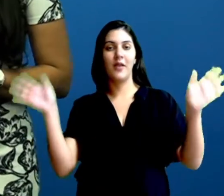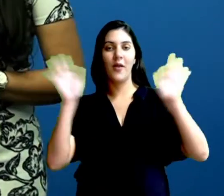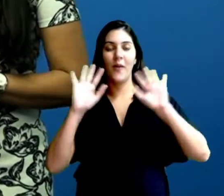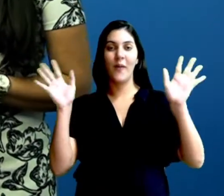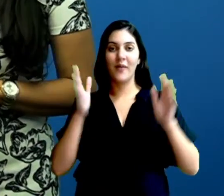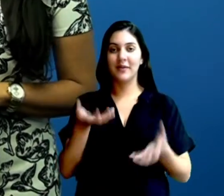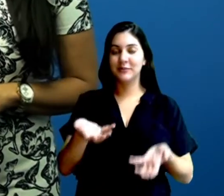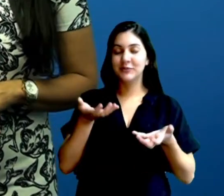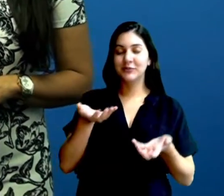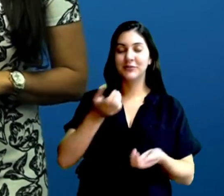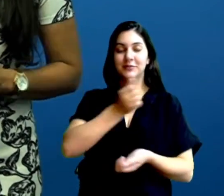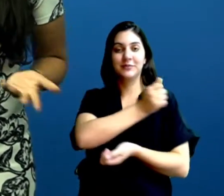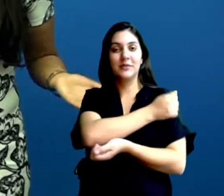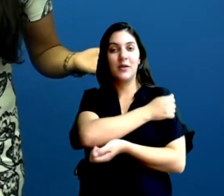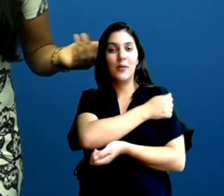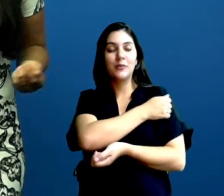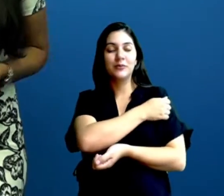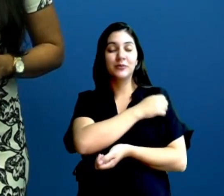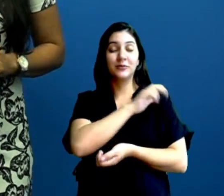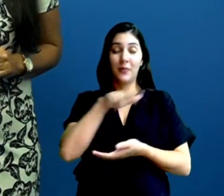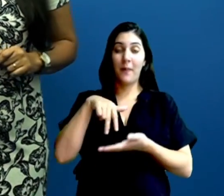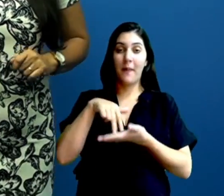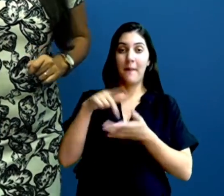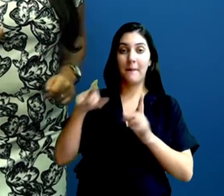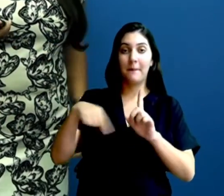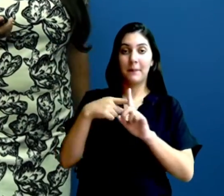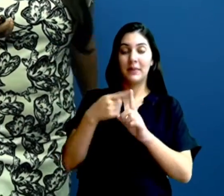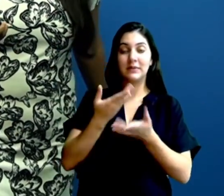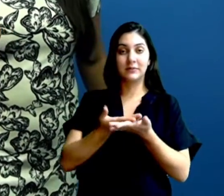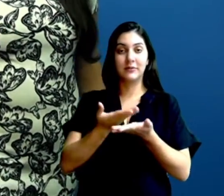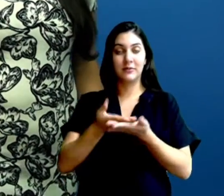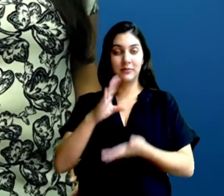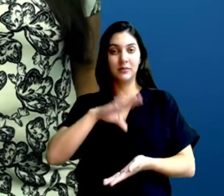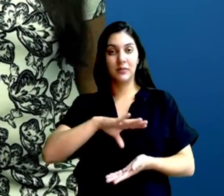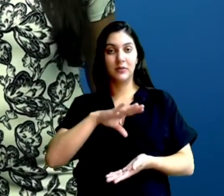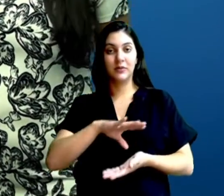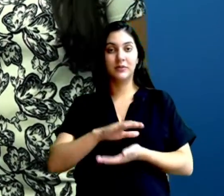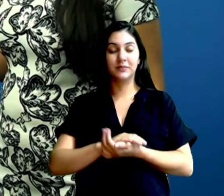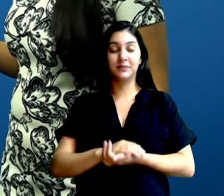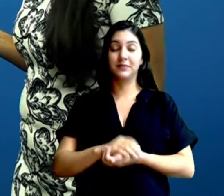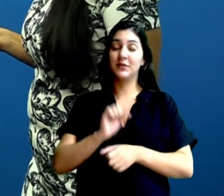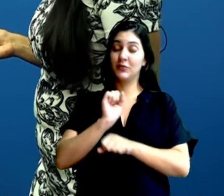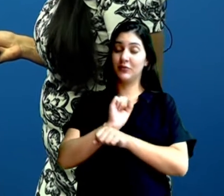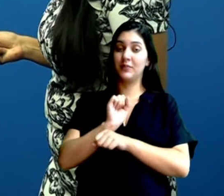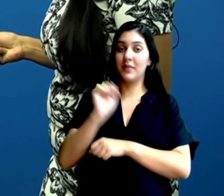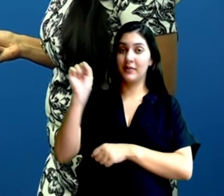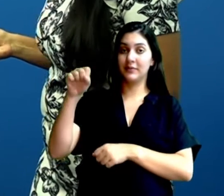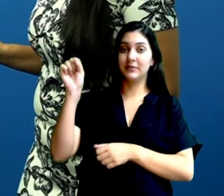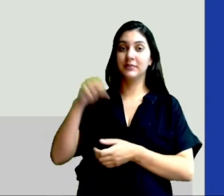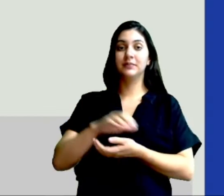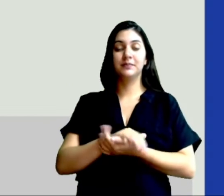Olá, meus queridos alunos. Preparados para mais uma aula de língua portuguesa? Espero que sim.